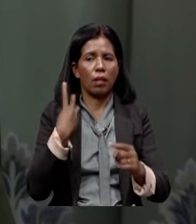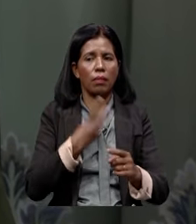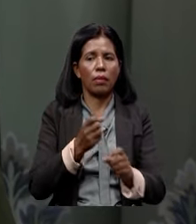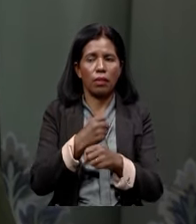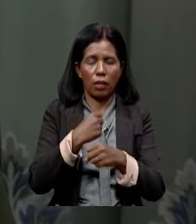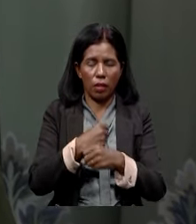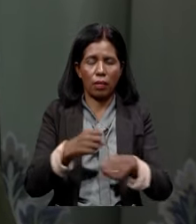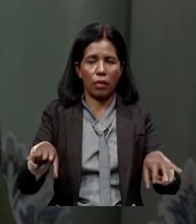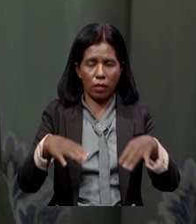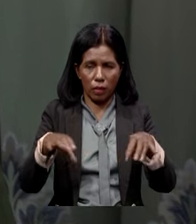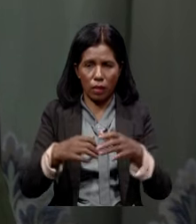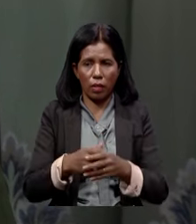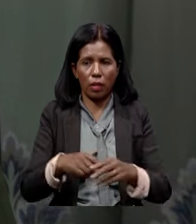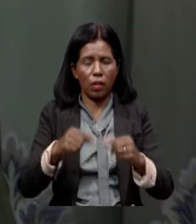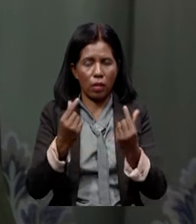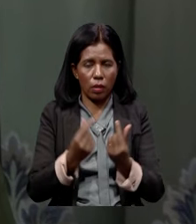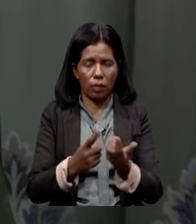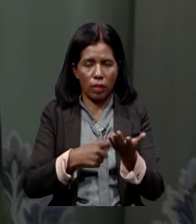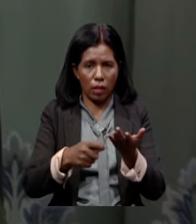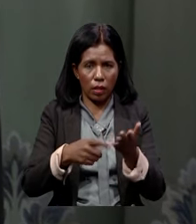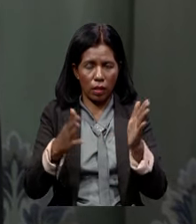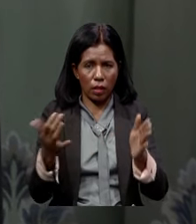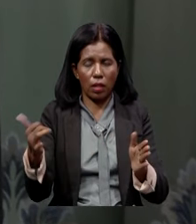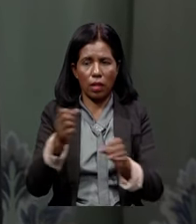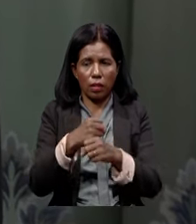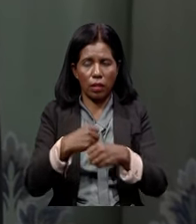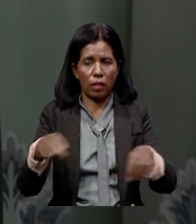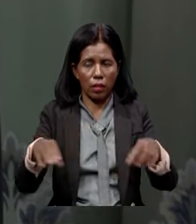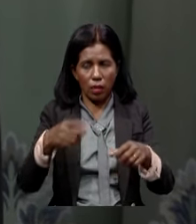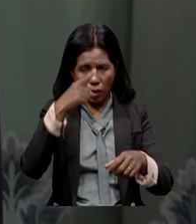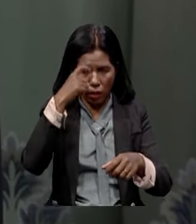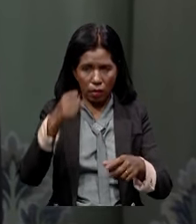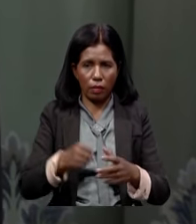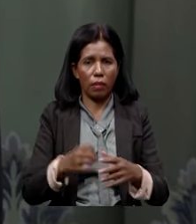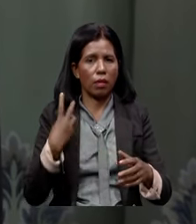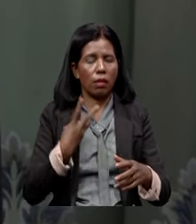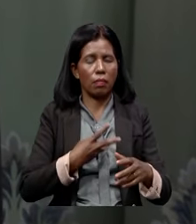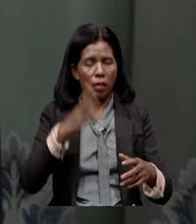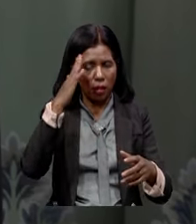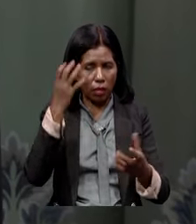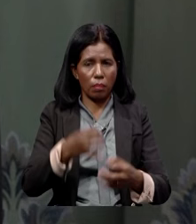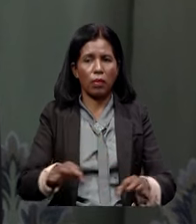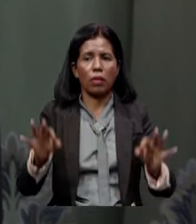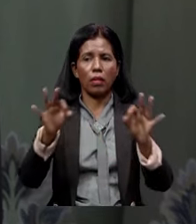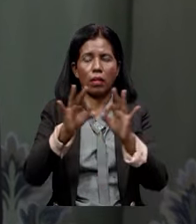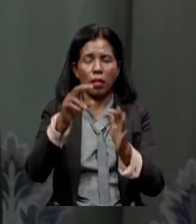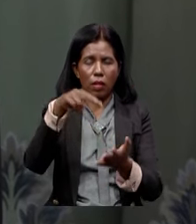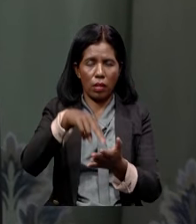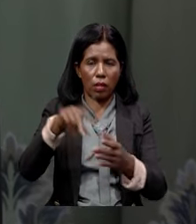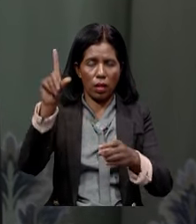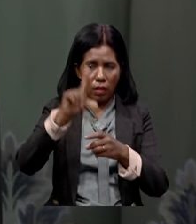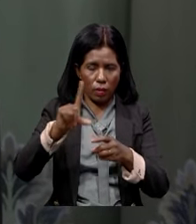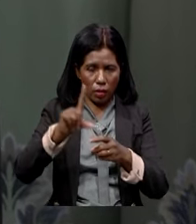a minha serviço, equipa técnica ser hal na fat ser ne servisu tamba na nema kana nain kata importante dun ita to establece no